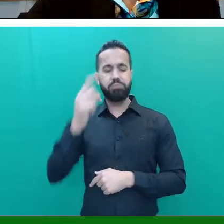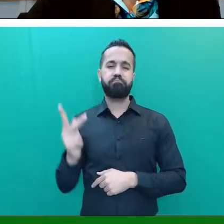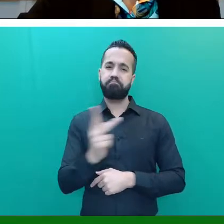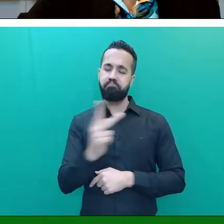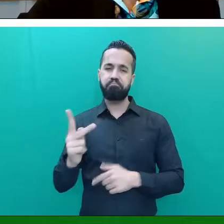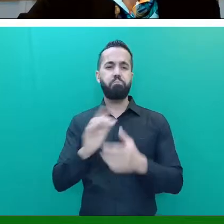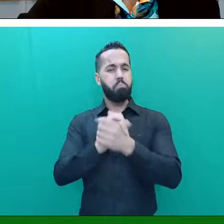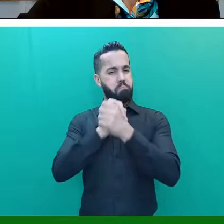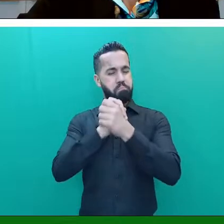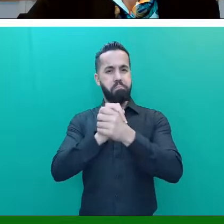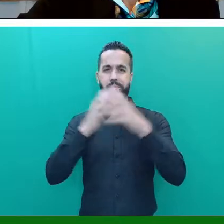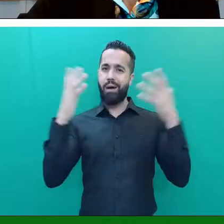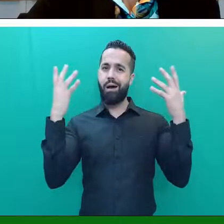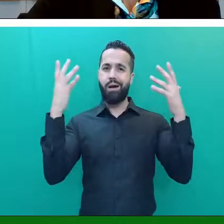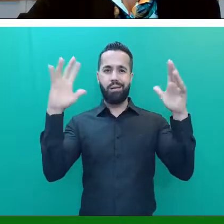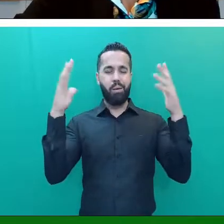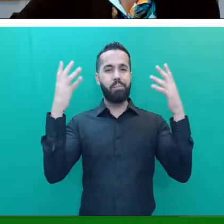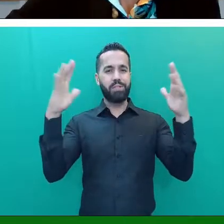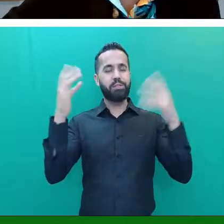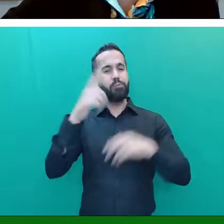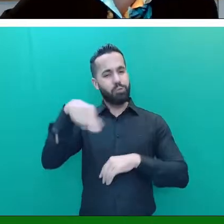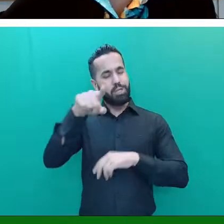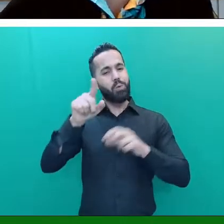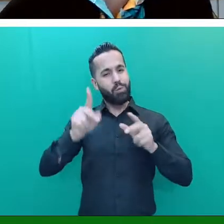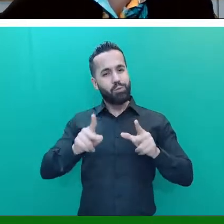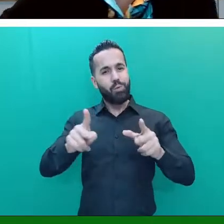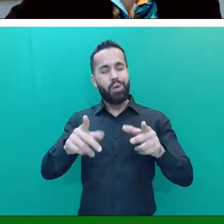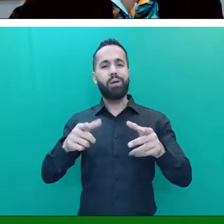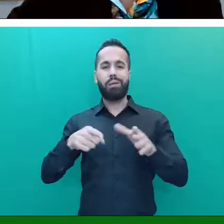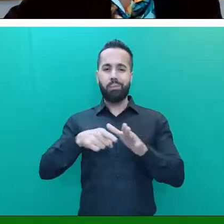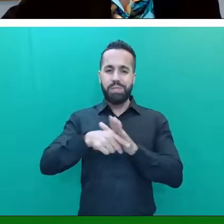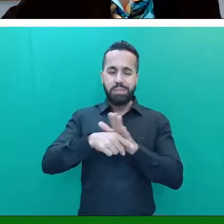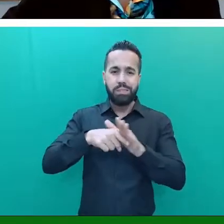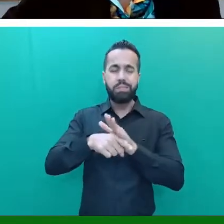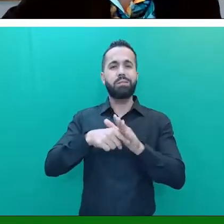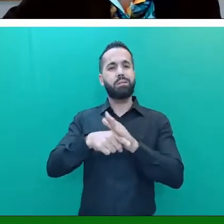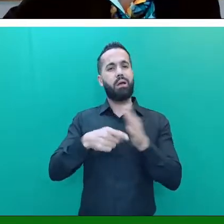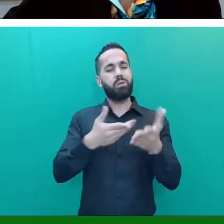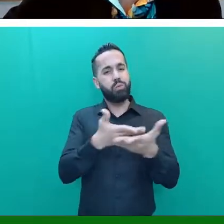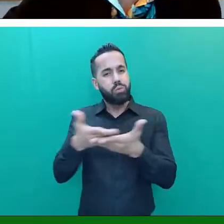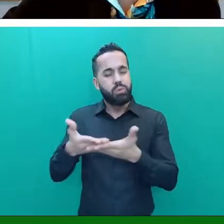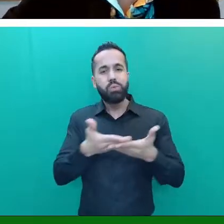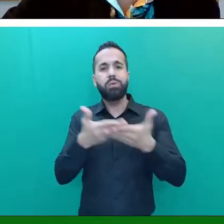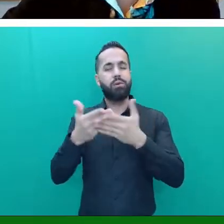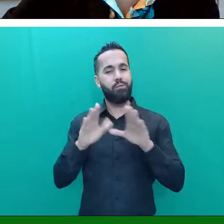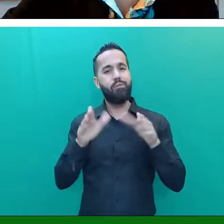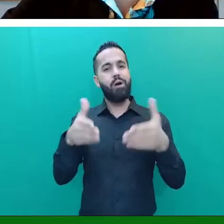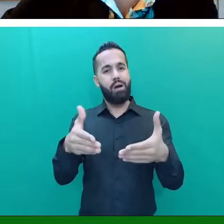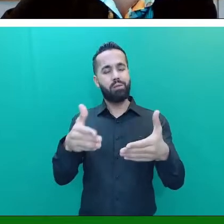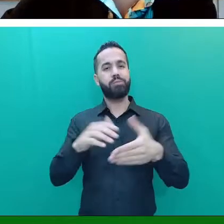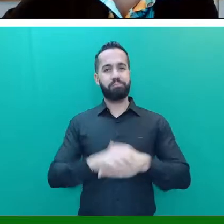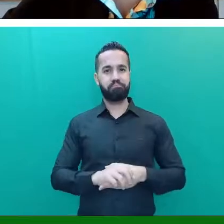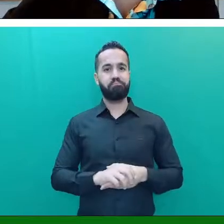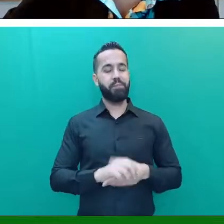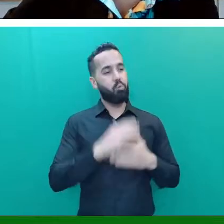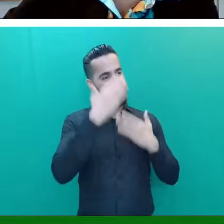a vida continue nessa linha, porque ela é muito importante. Obrigada.